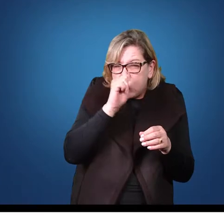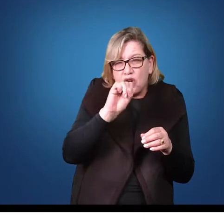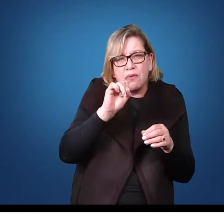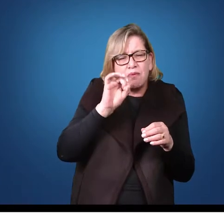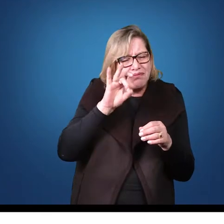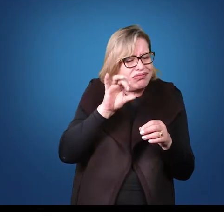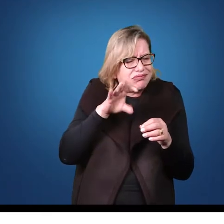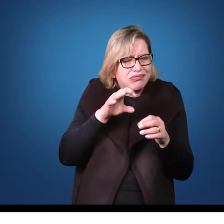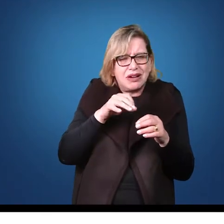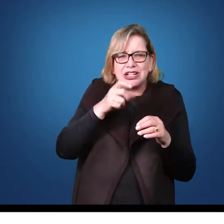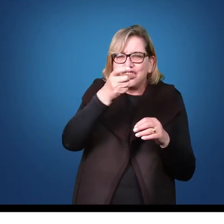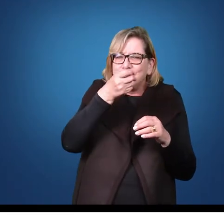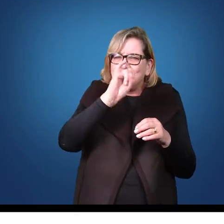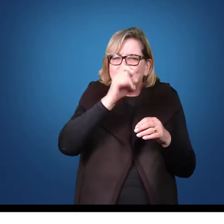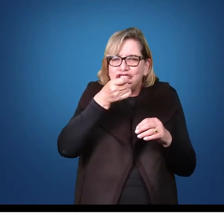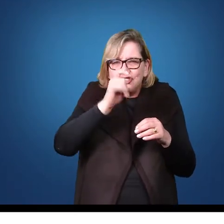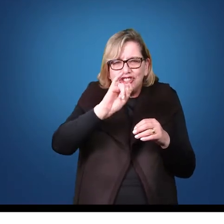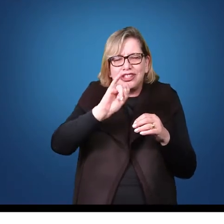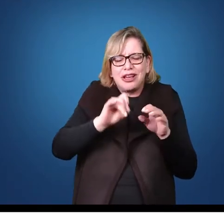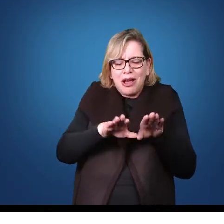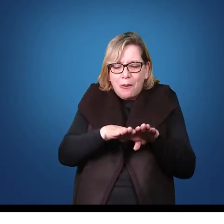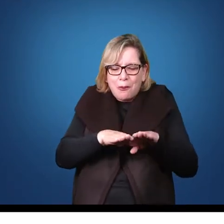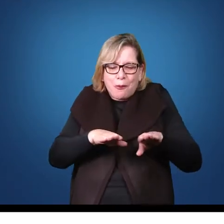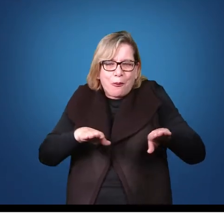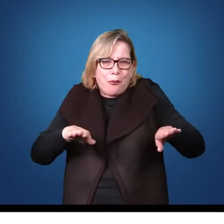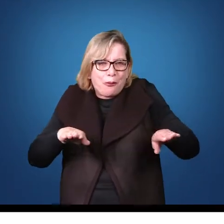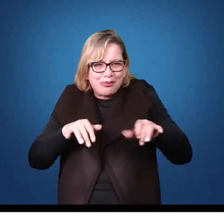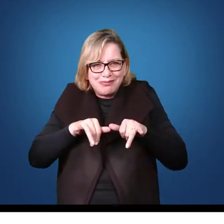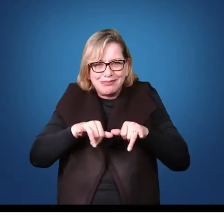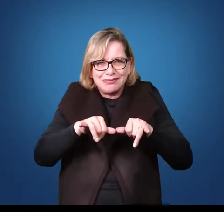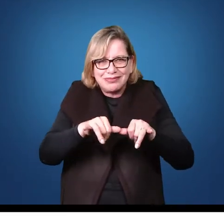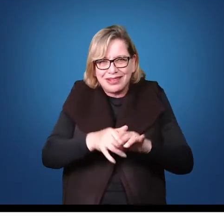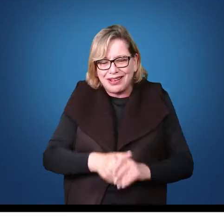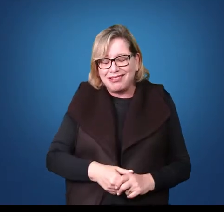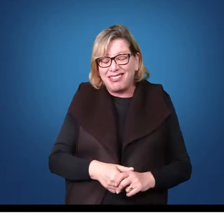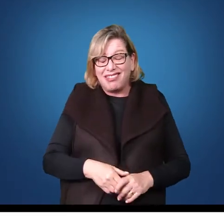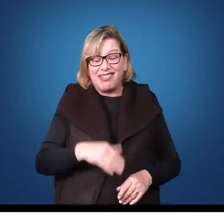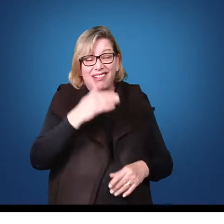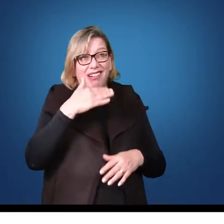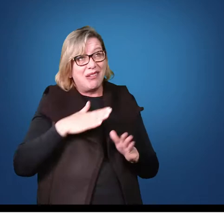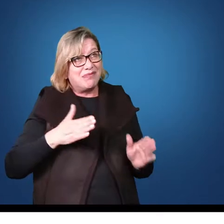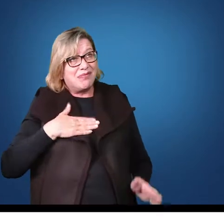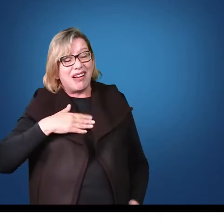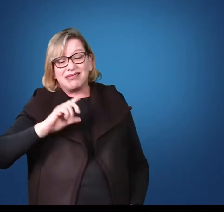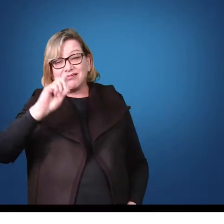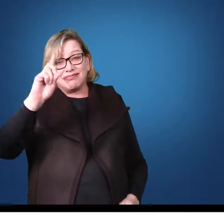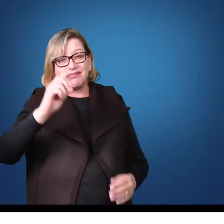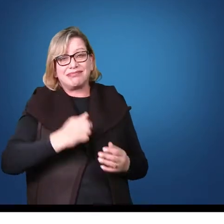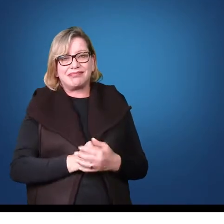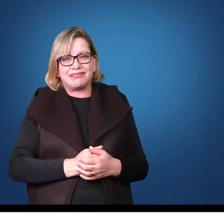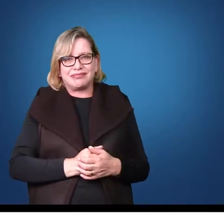mercado. Deus. É, crende os padres. Vamos lá. Vai lá.